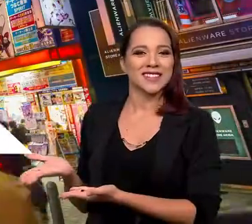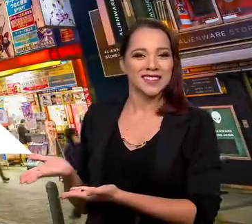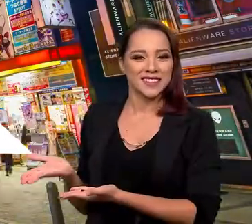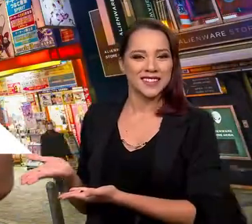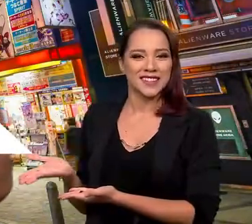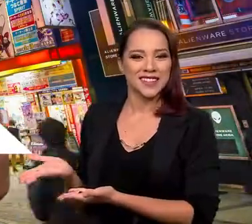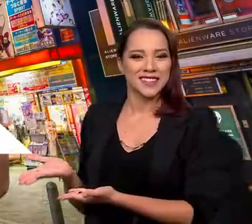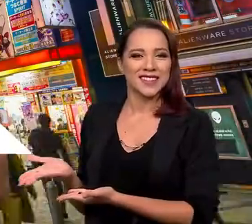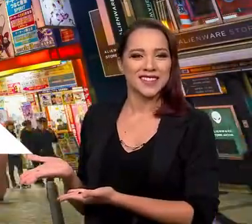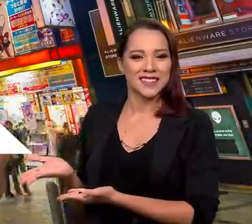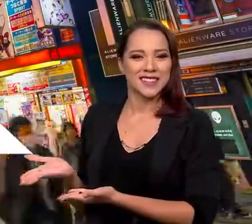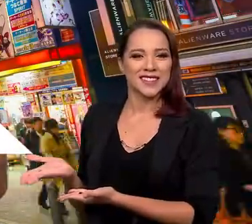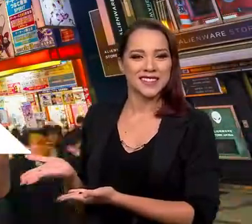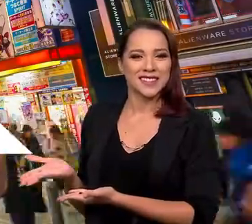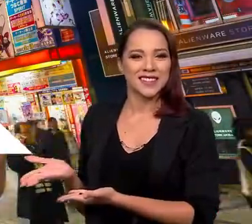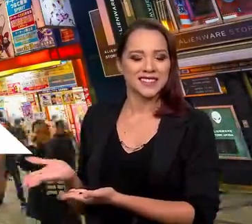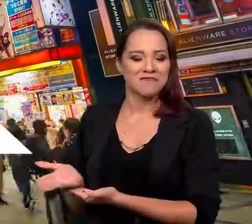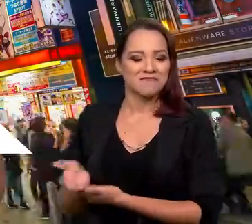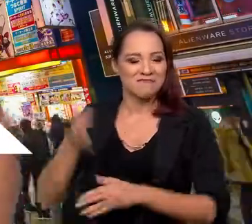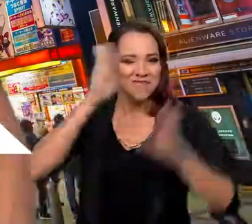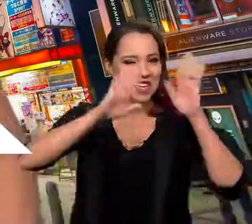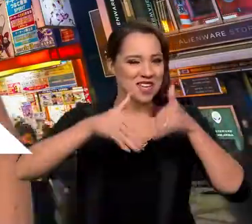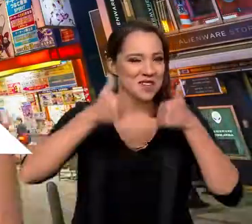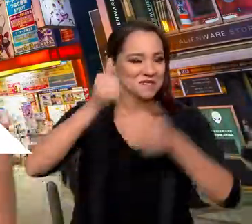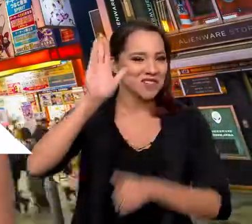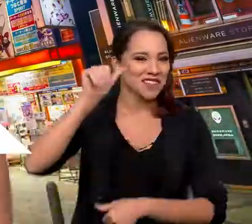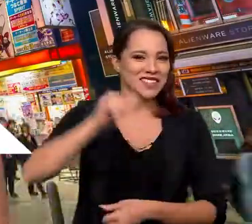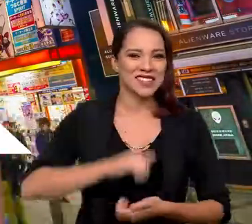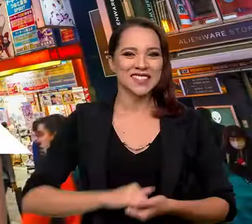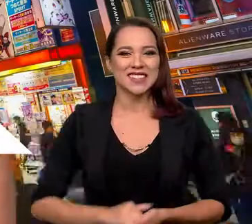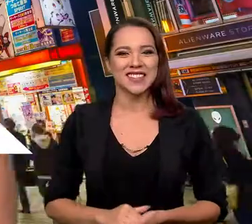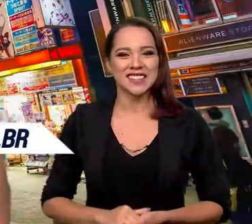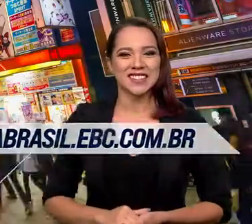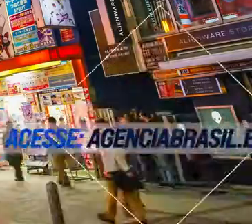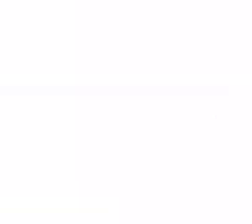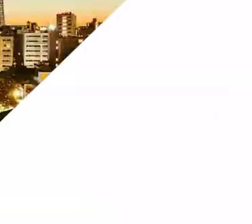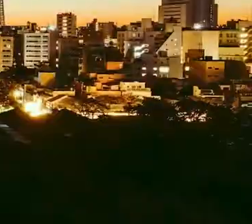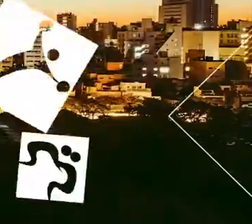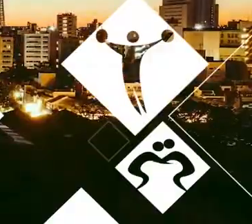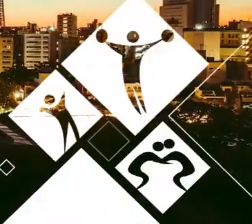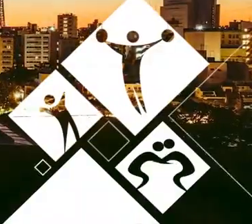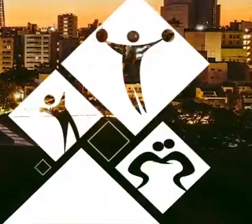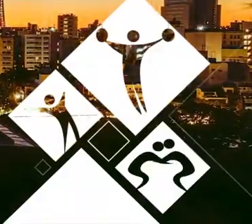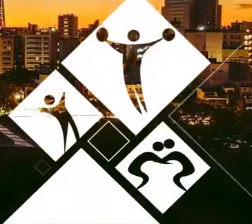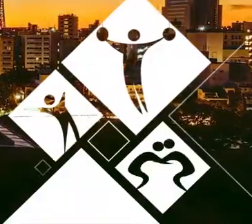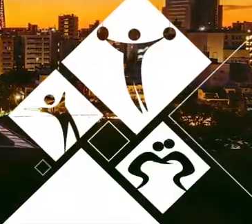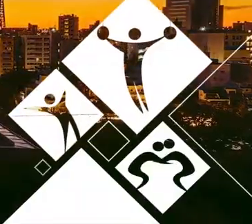agenciabrasil.ebc.com.br. Valeu, galera, até a próxima!